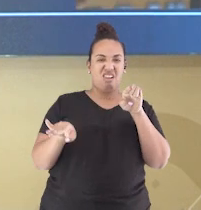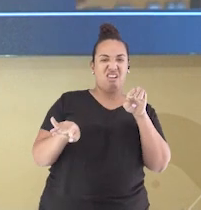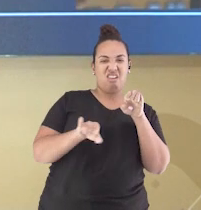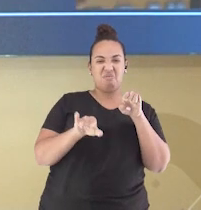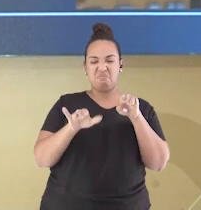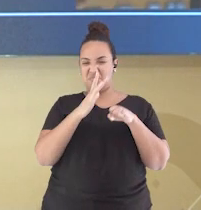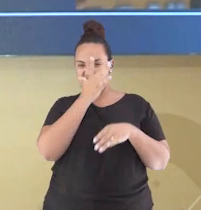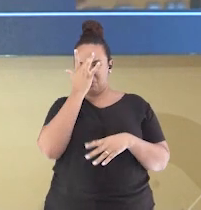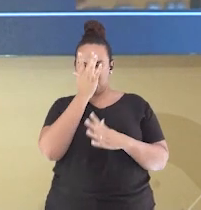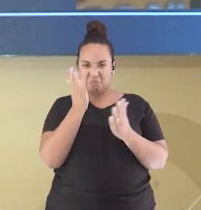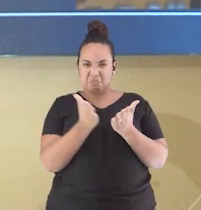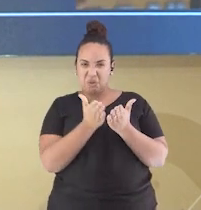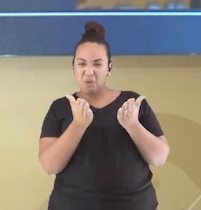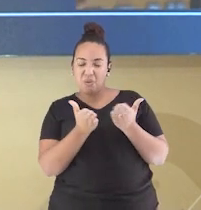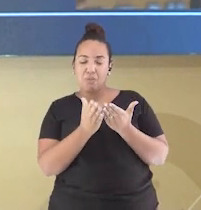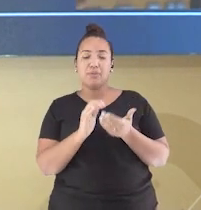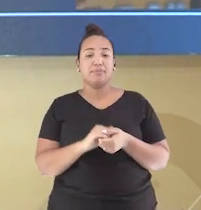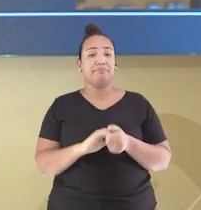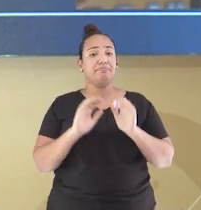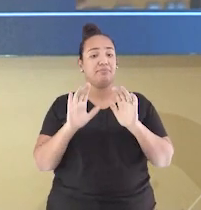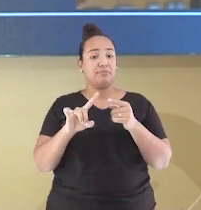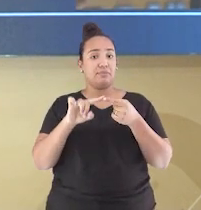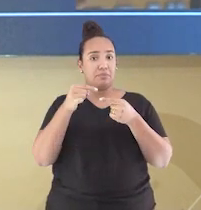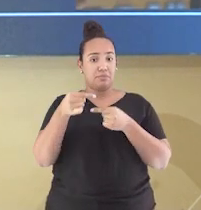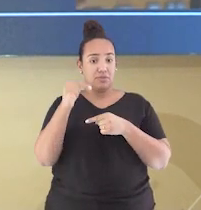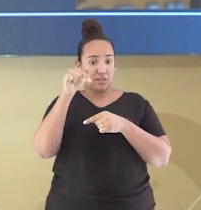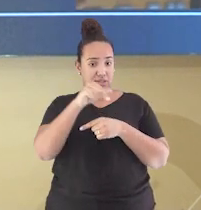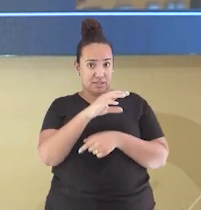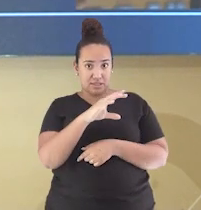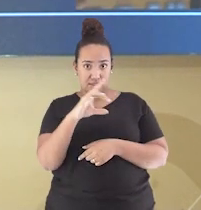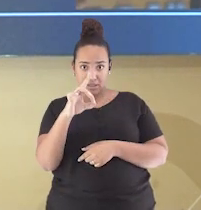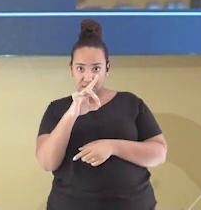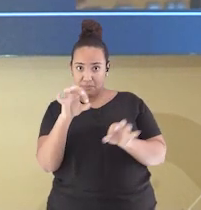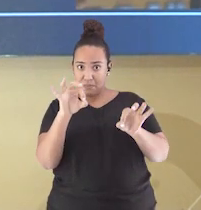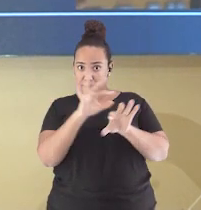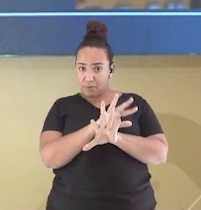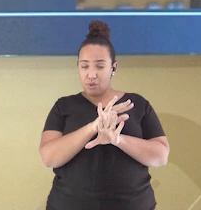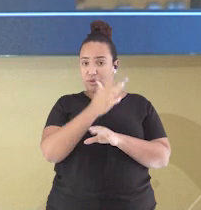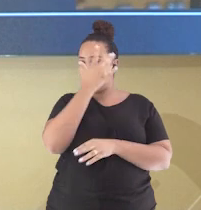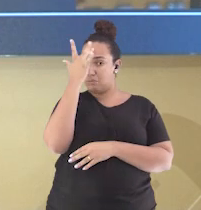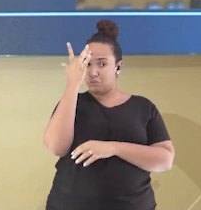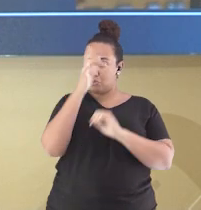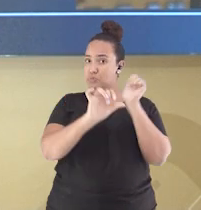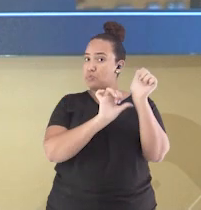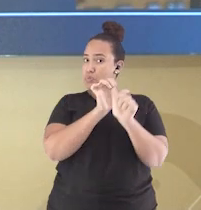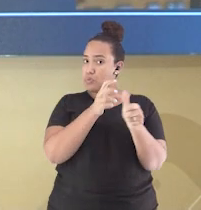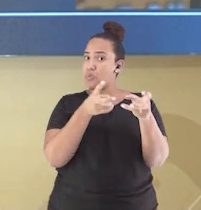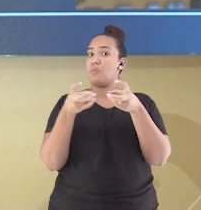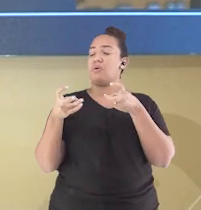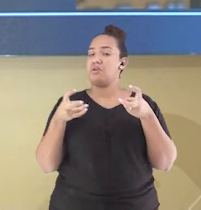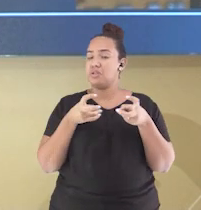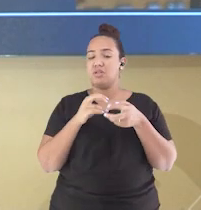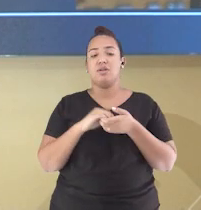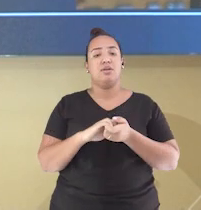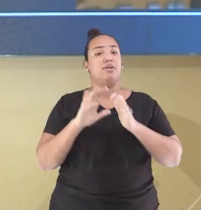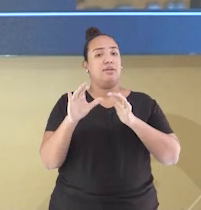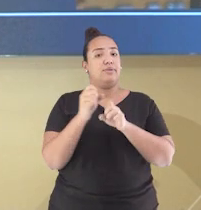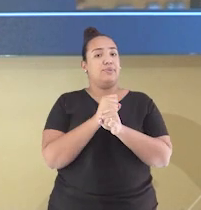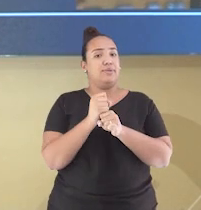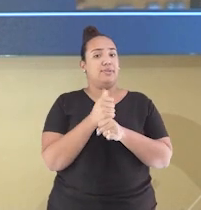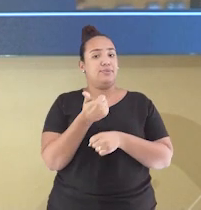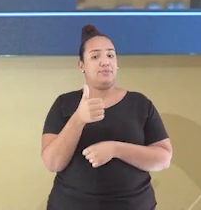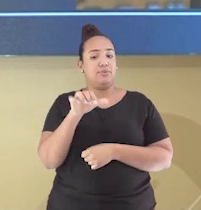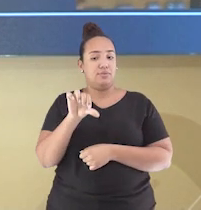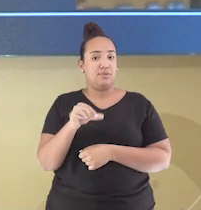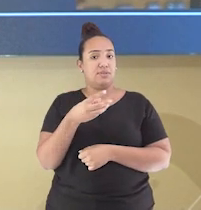categoria, coisa de gente desocupada. Mas depois dessa gravação, os olhares mudaram em relação a ele. Mas só por volta